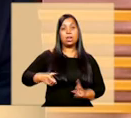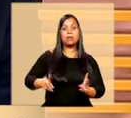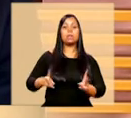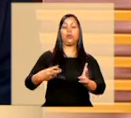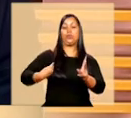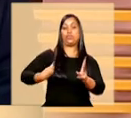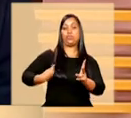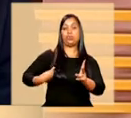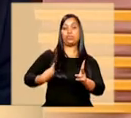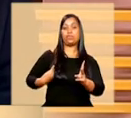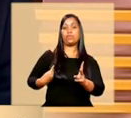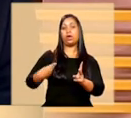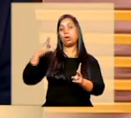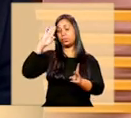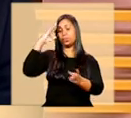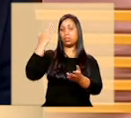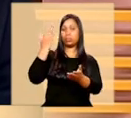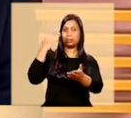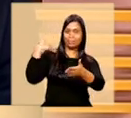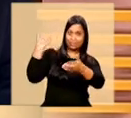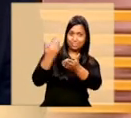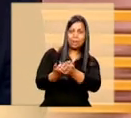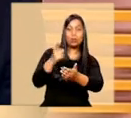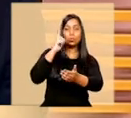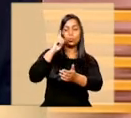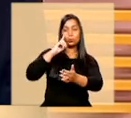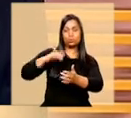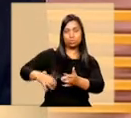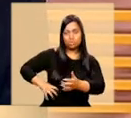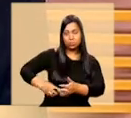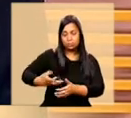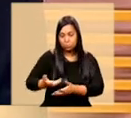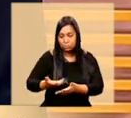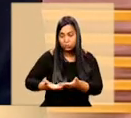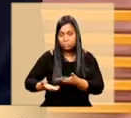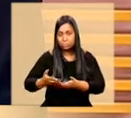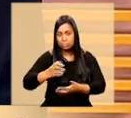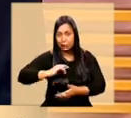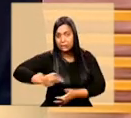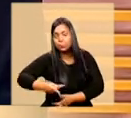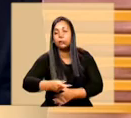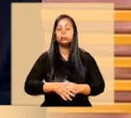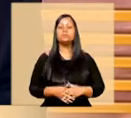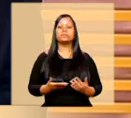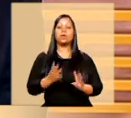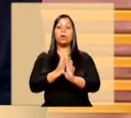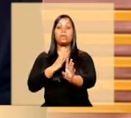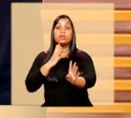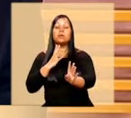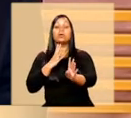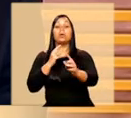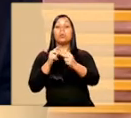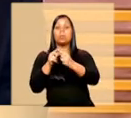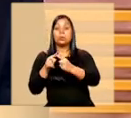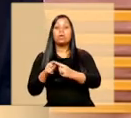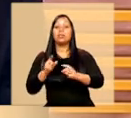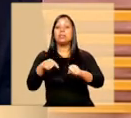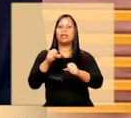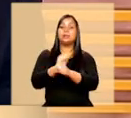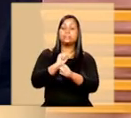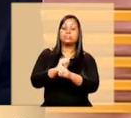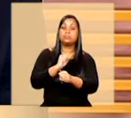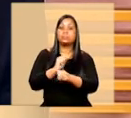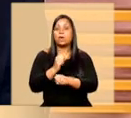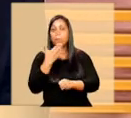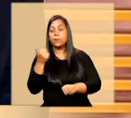se manter vivo até chegar o dia do transplante. Então, essa fila vai ser de acordo com a compatibilidade. Ele tem condições